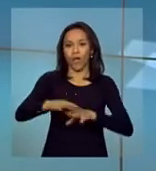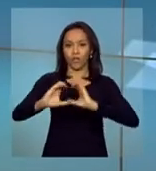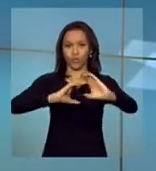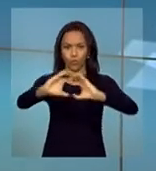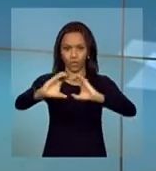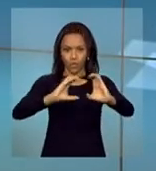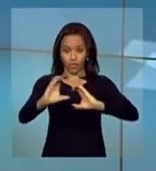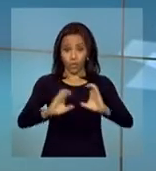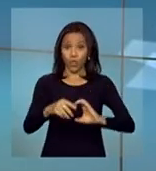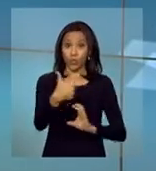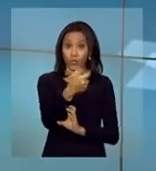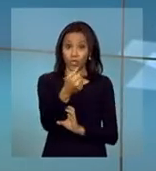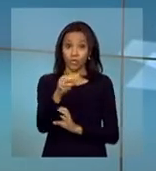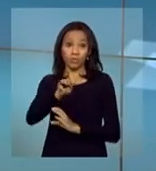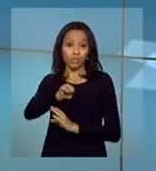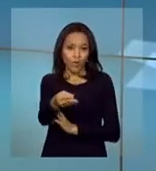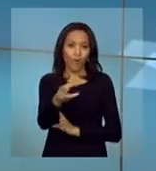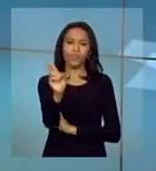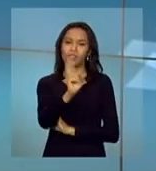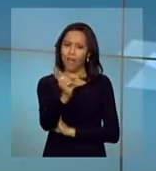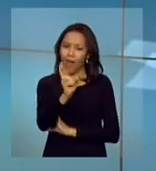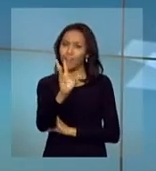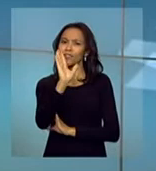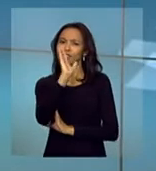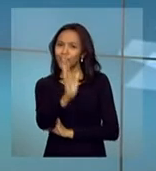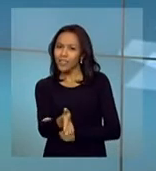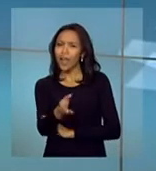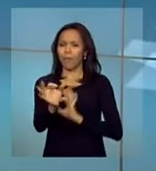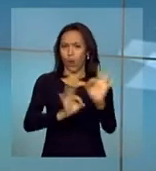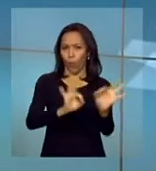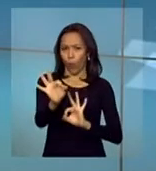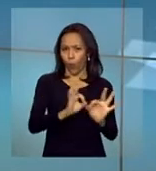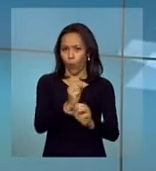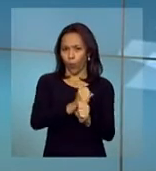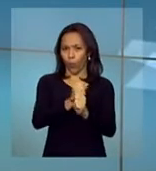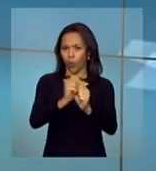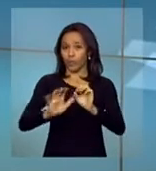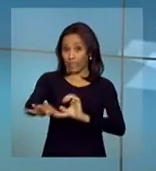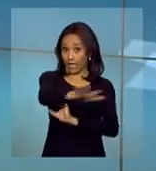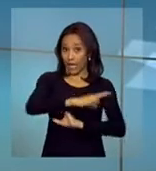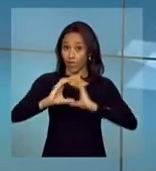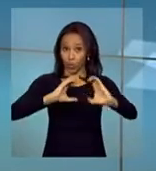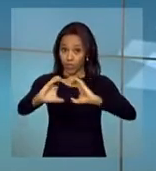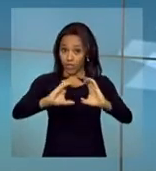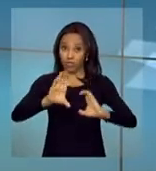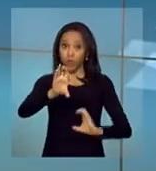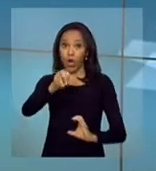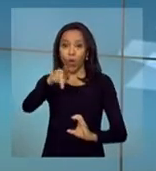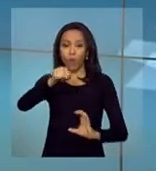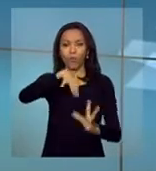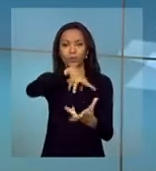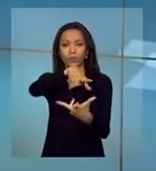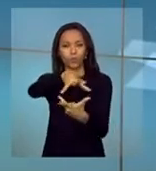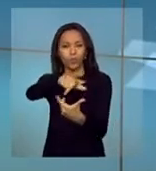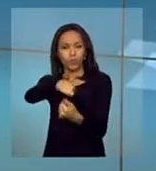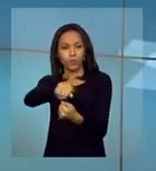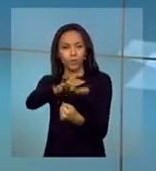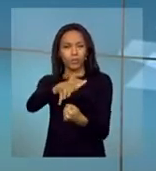Dos R$ 200 milhões previstos para a infraestrutura de telecomunicação da Copa do Mundo, cerca